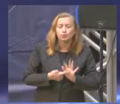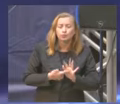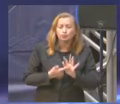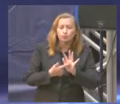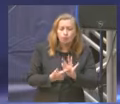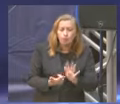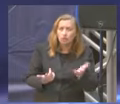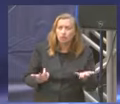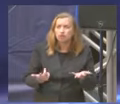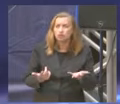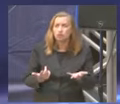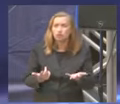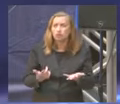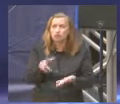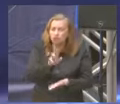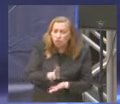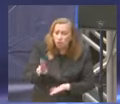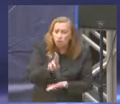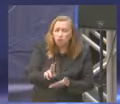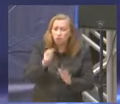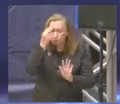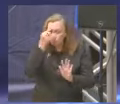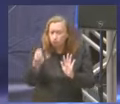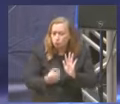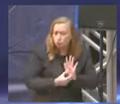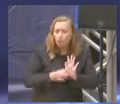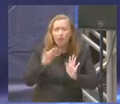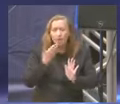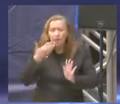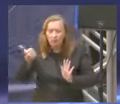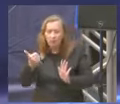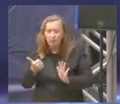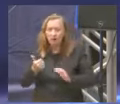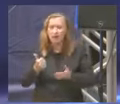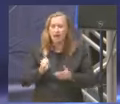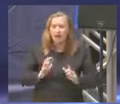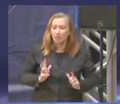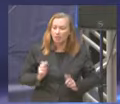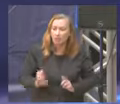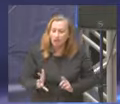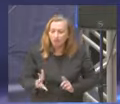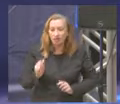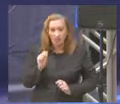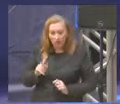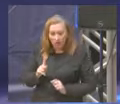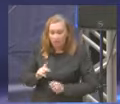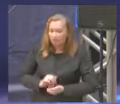que utilizam a inteligência artificial para melhorar a produtividade. Okay?